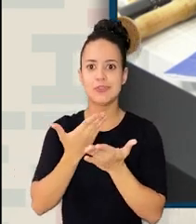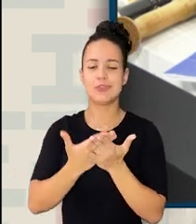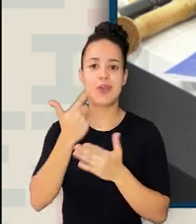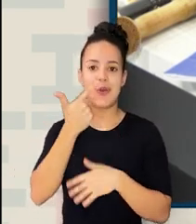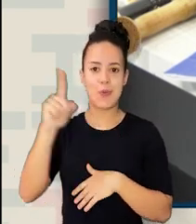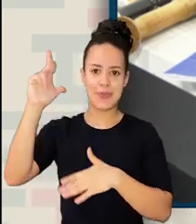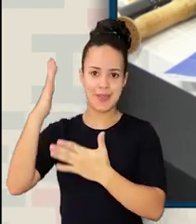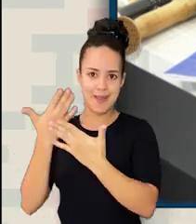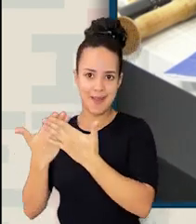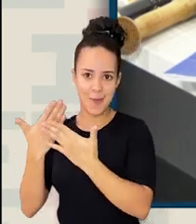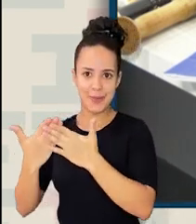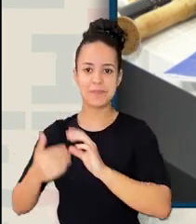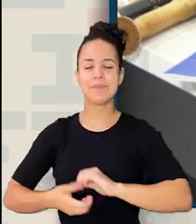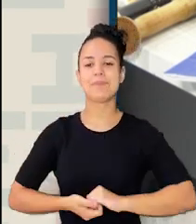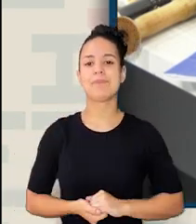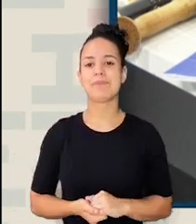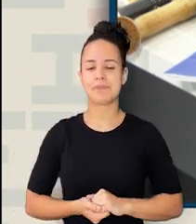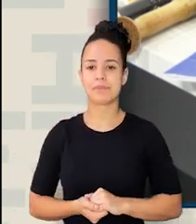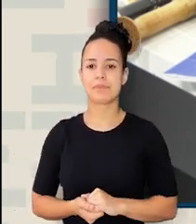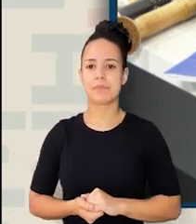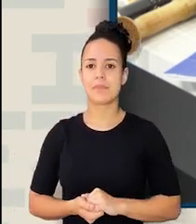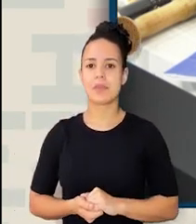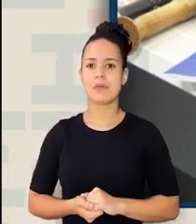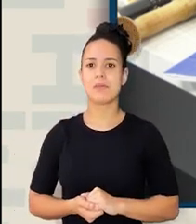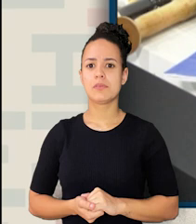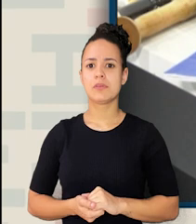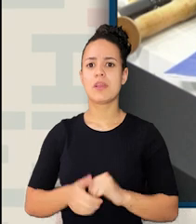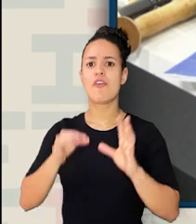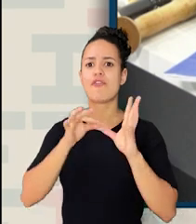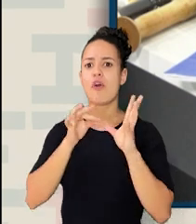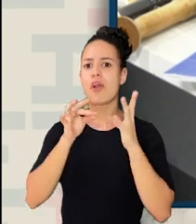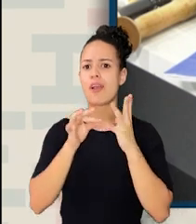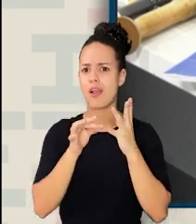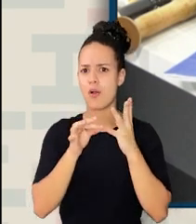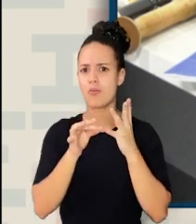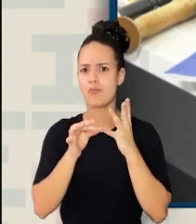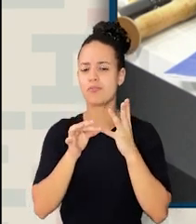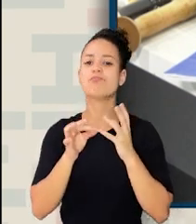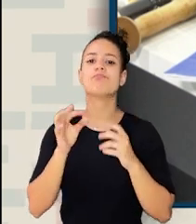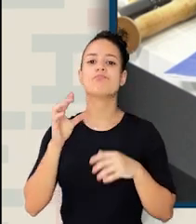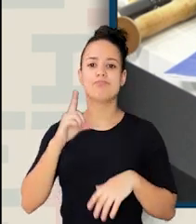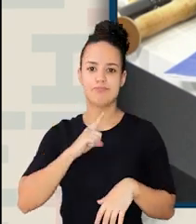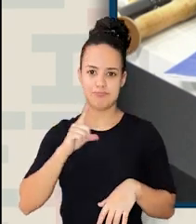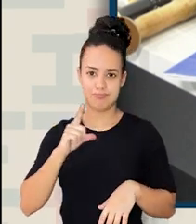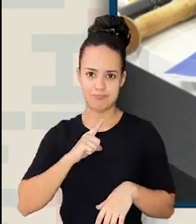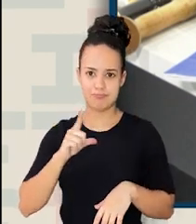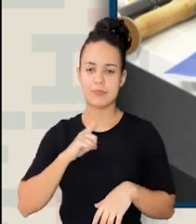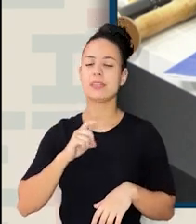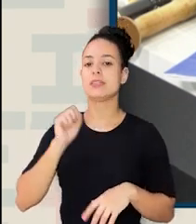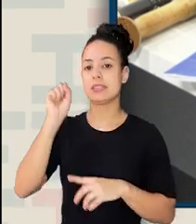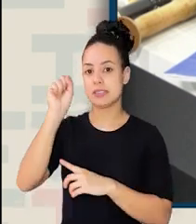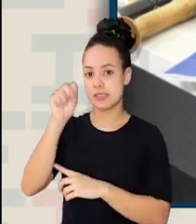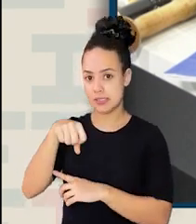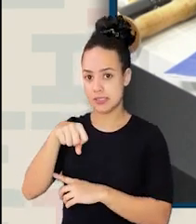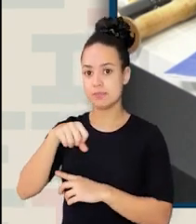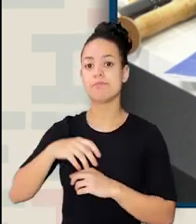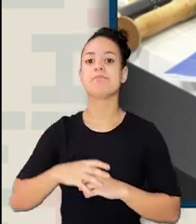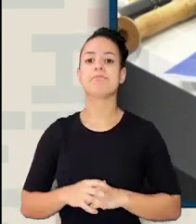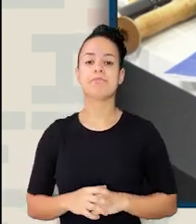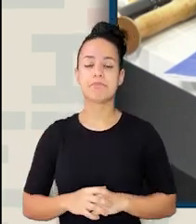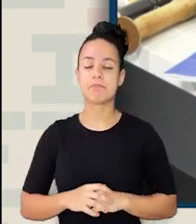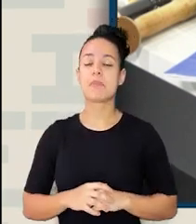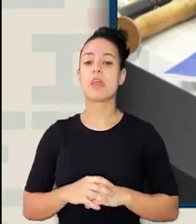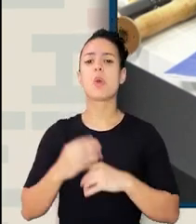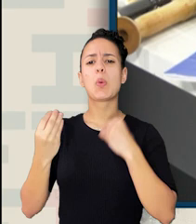módulo. E as vogais, gente? As vogais vão aparecer? Elas vão aparecer sim.